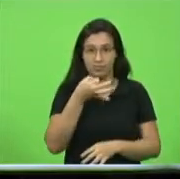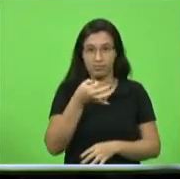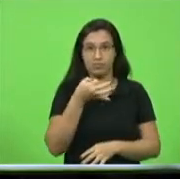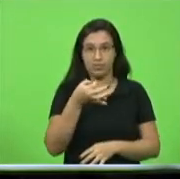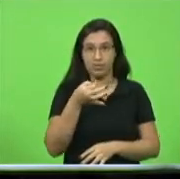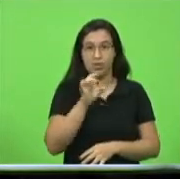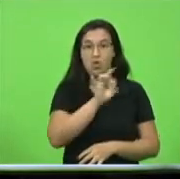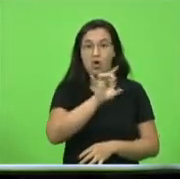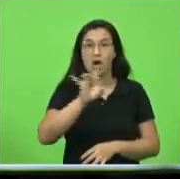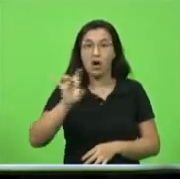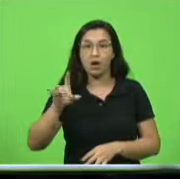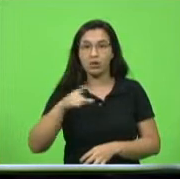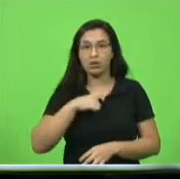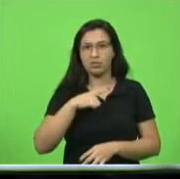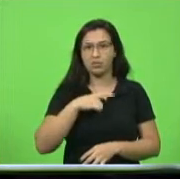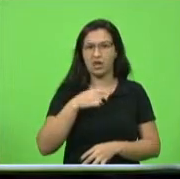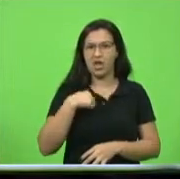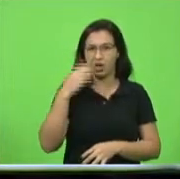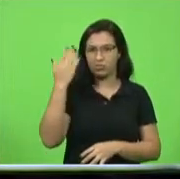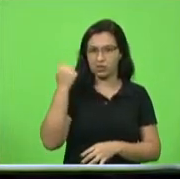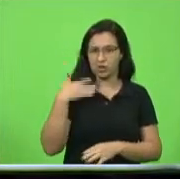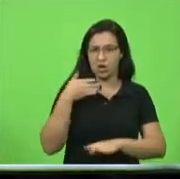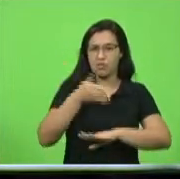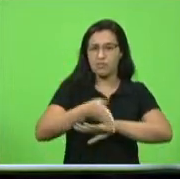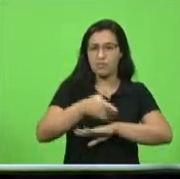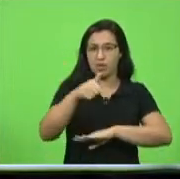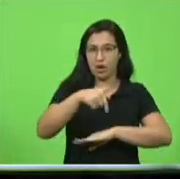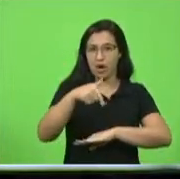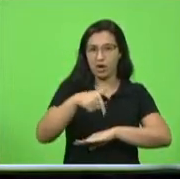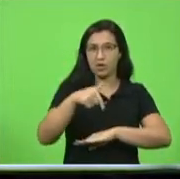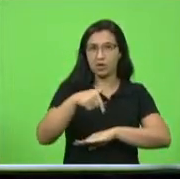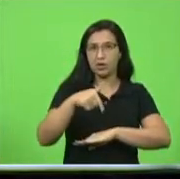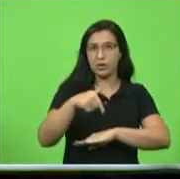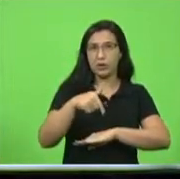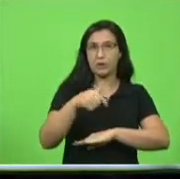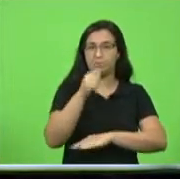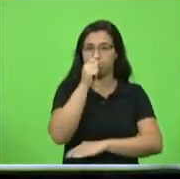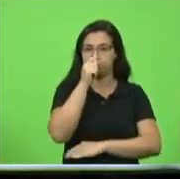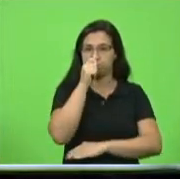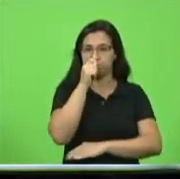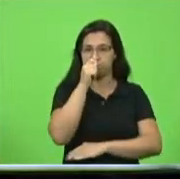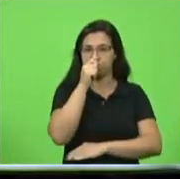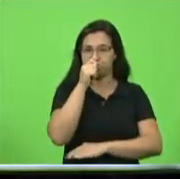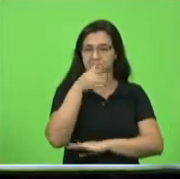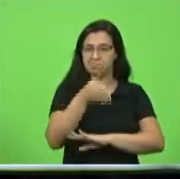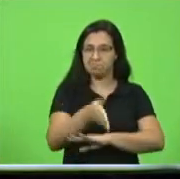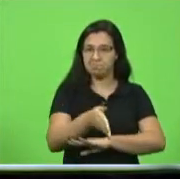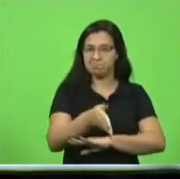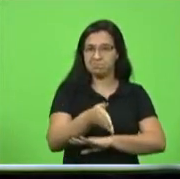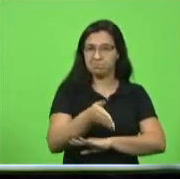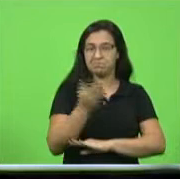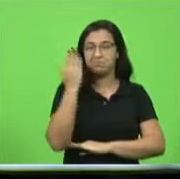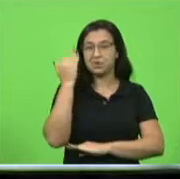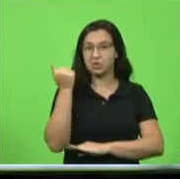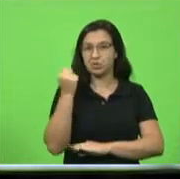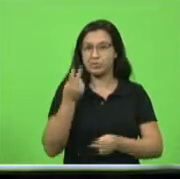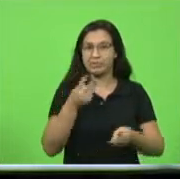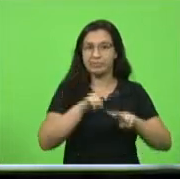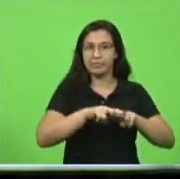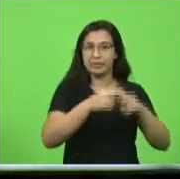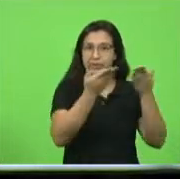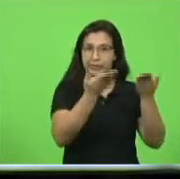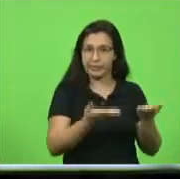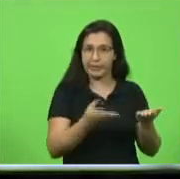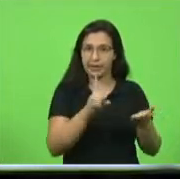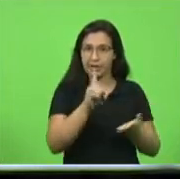Quando eu soube, eu estava vindo para cá, deputado João Amin, para a Assembleia Legislativa, quando eu soube da prisão,